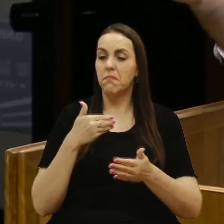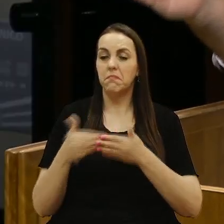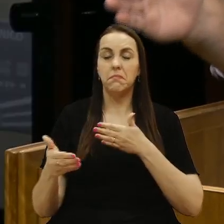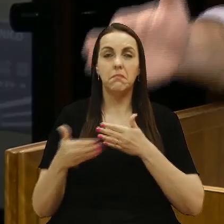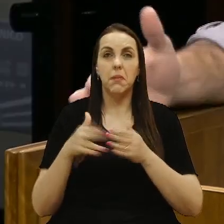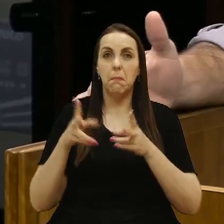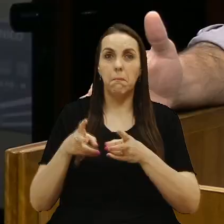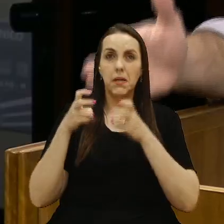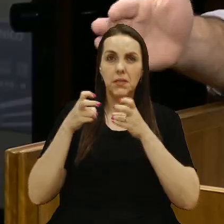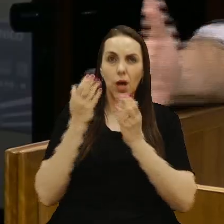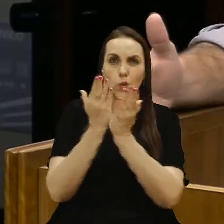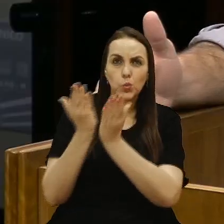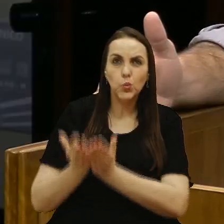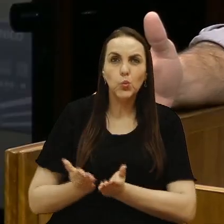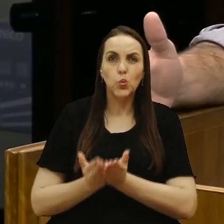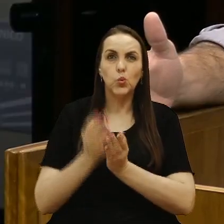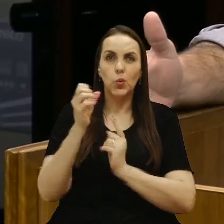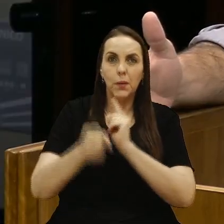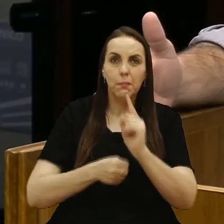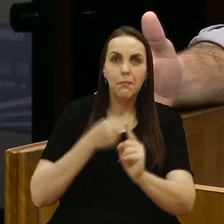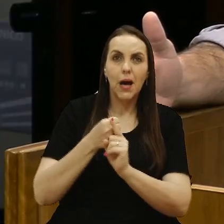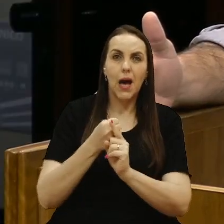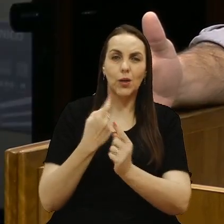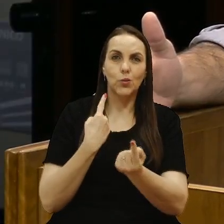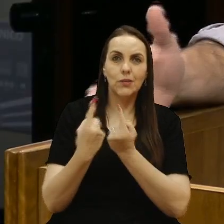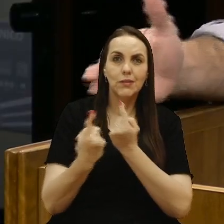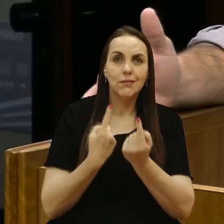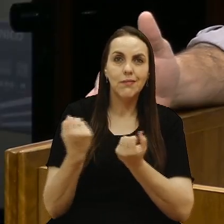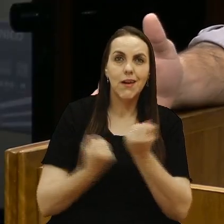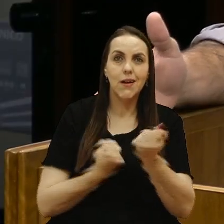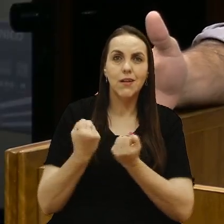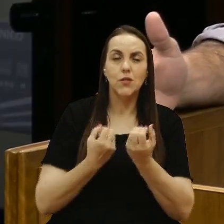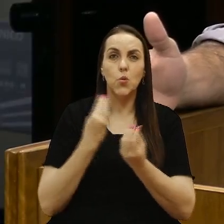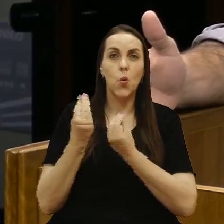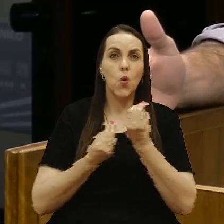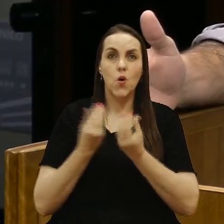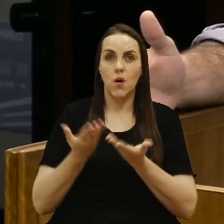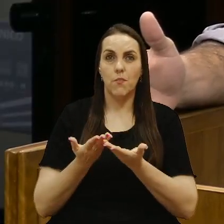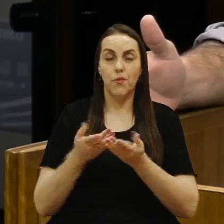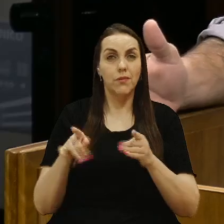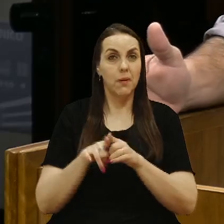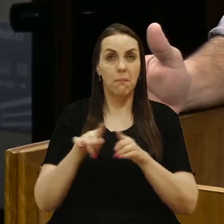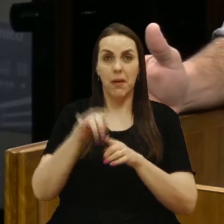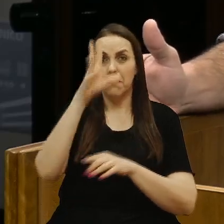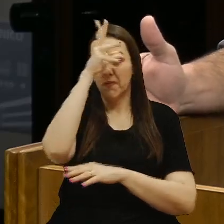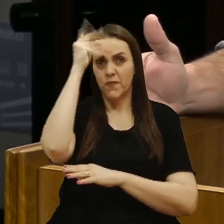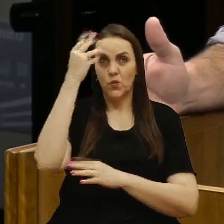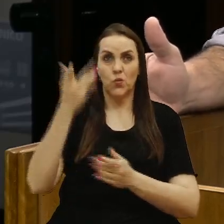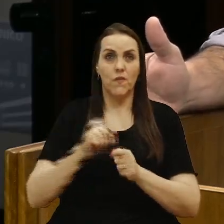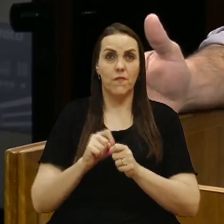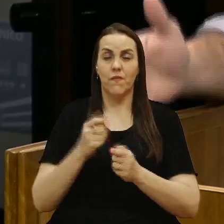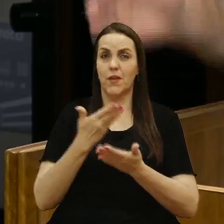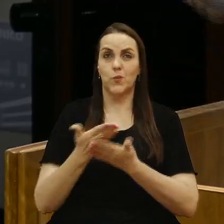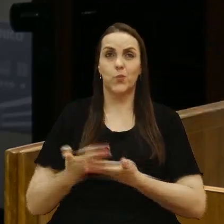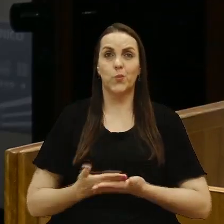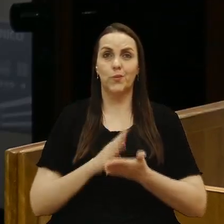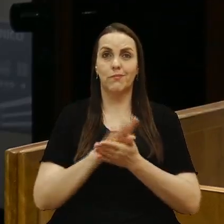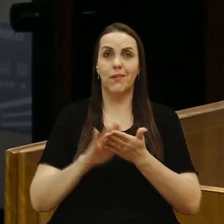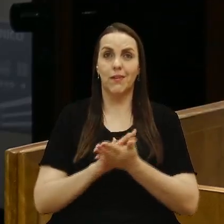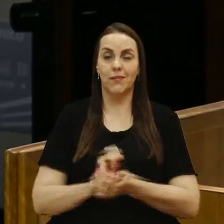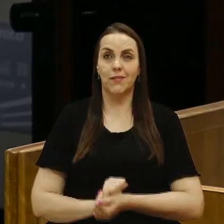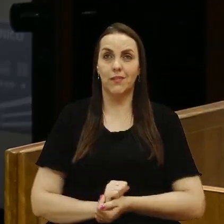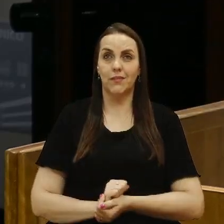qualquer estudo de impacto de trânsito, inclusive a própria Prefeitura Municipal. Vide